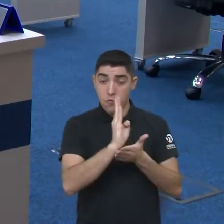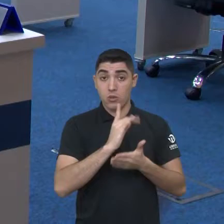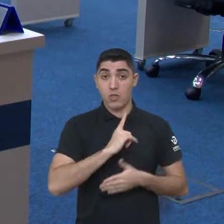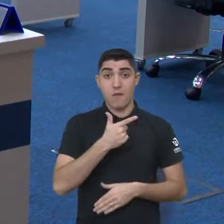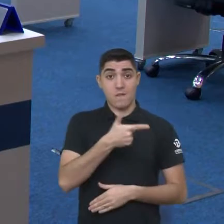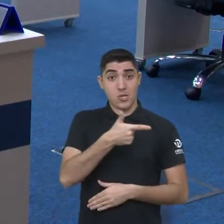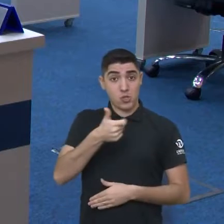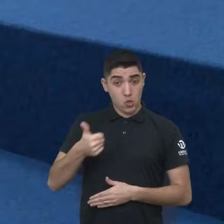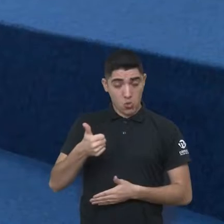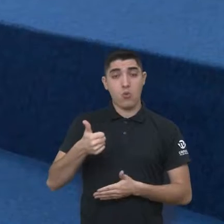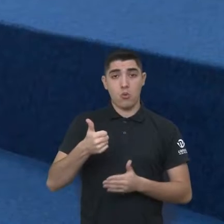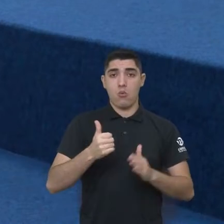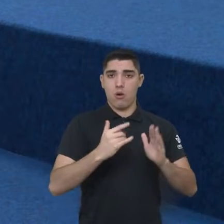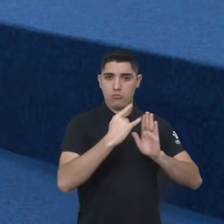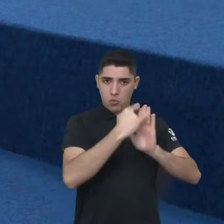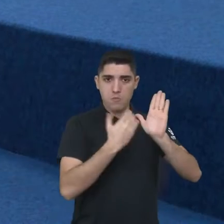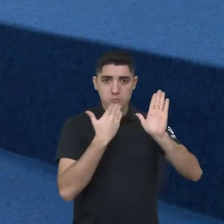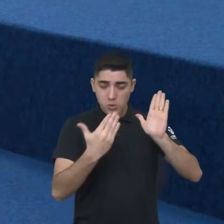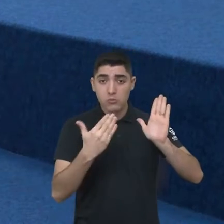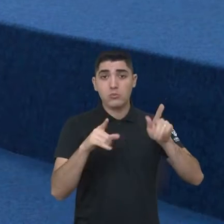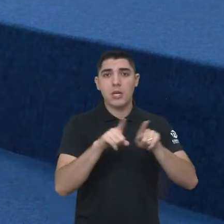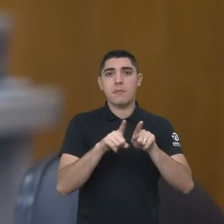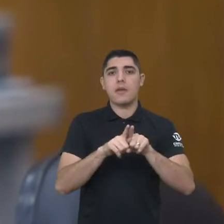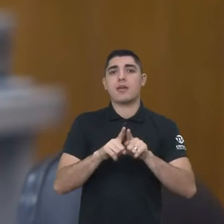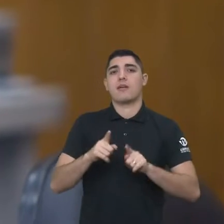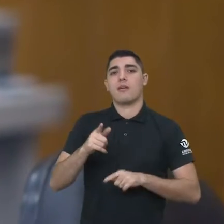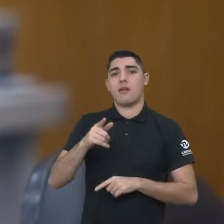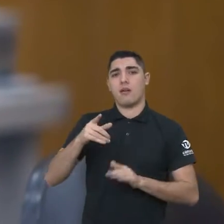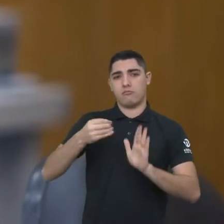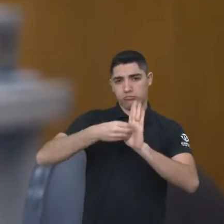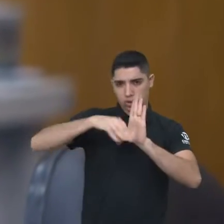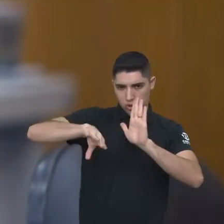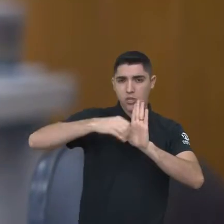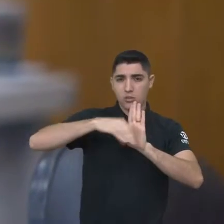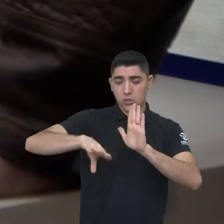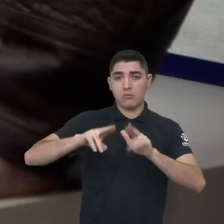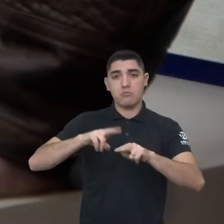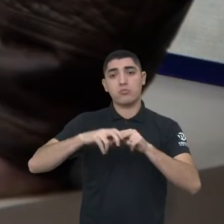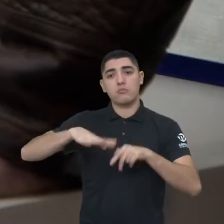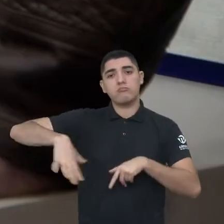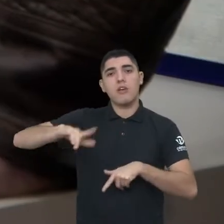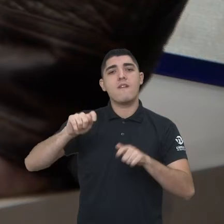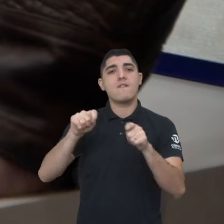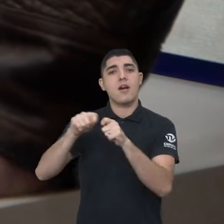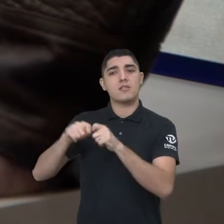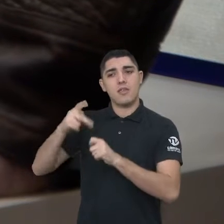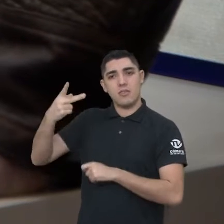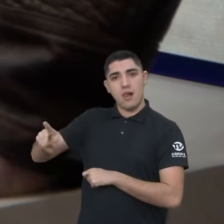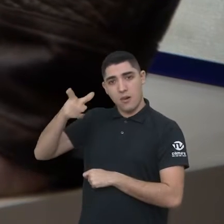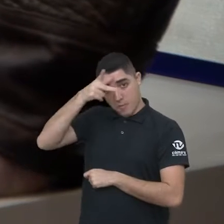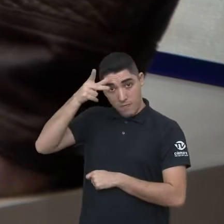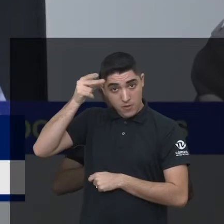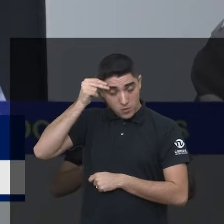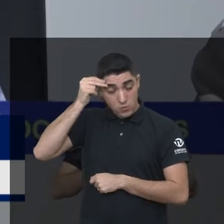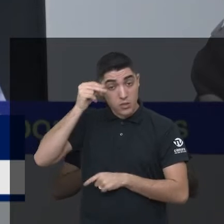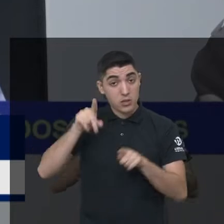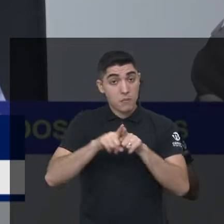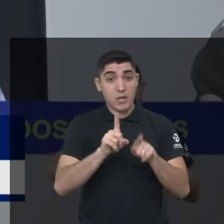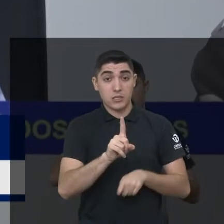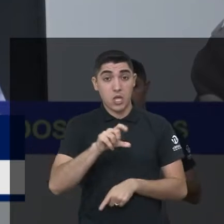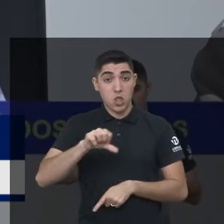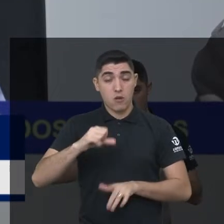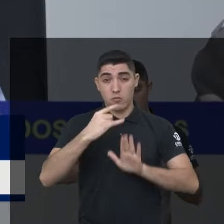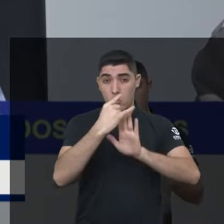21 requerimentos, 128 indicações de serviço de manutenção a serem executados pela Prefeitura e